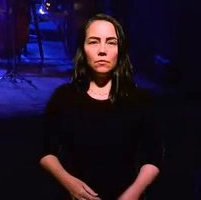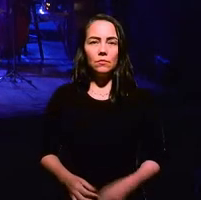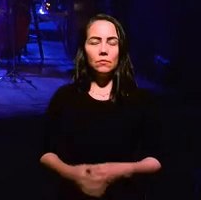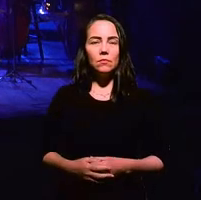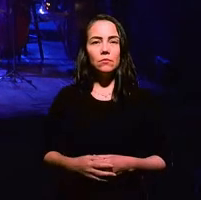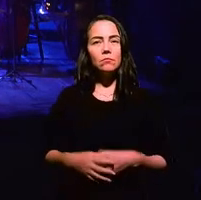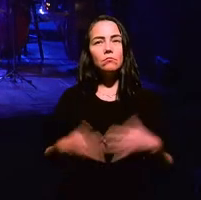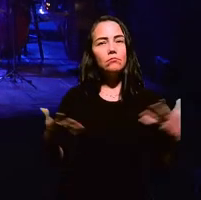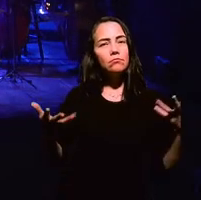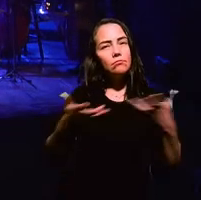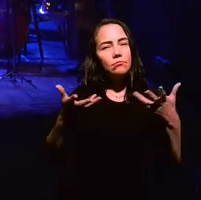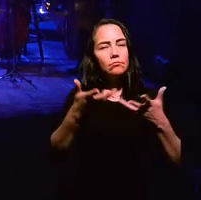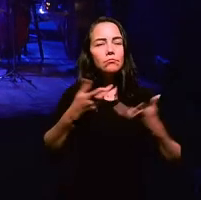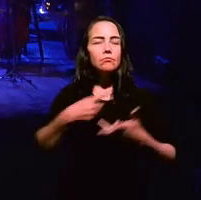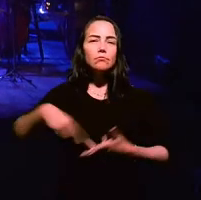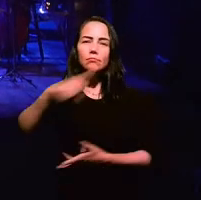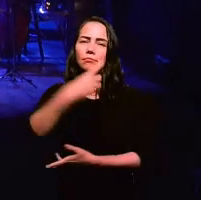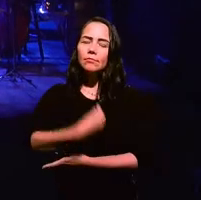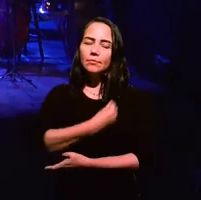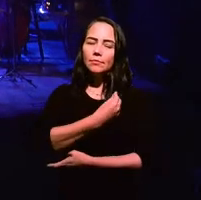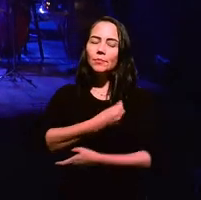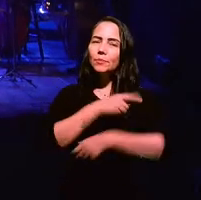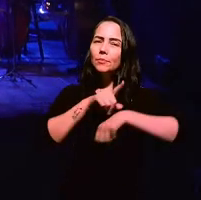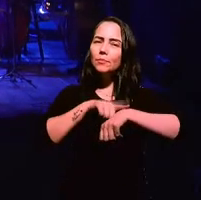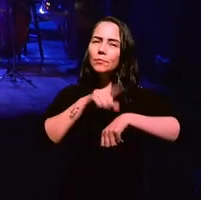Vivemos um momento diferente na nossa história.